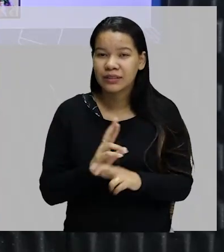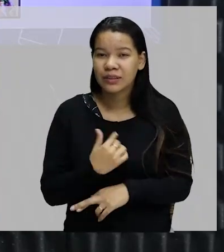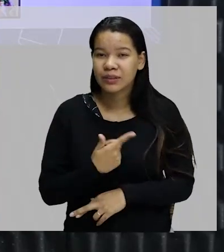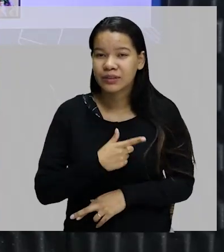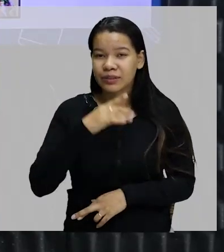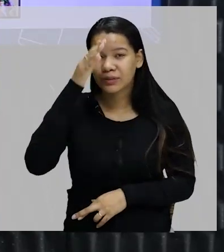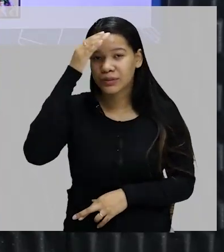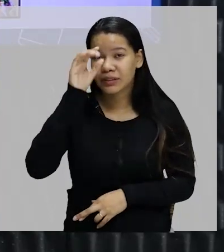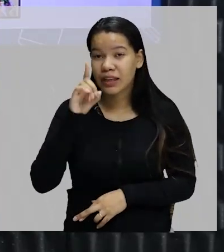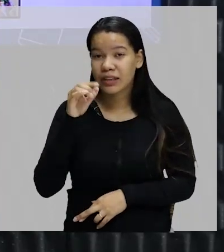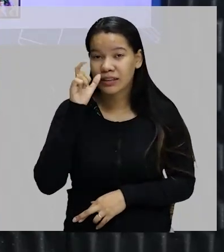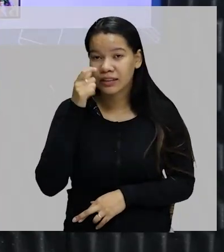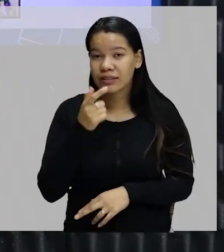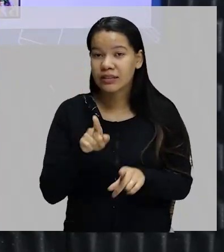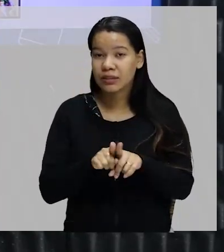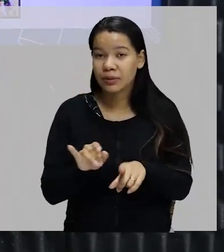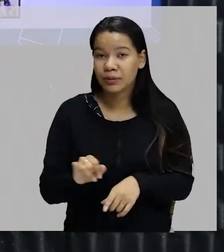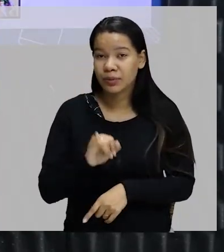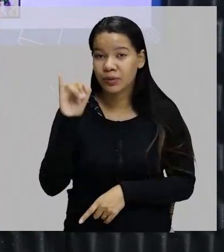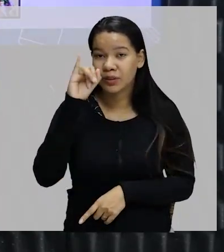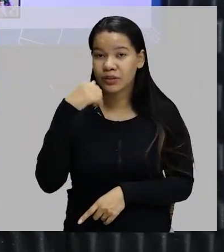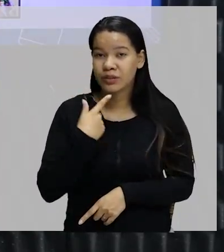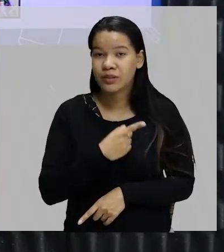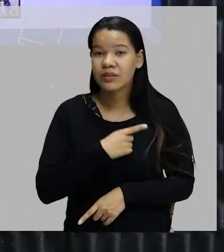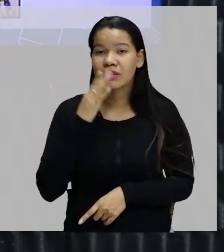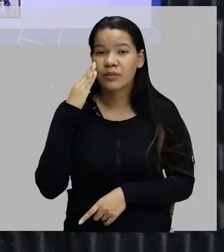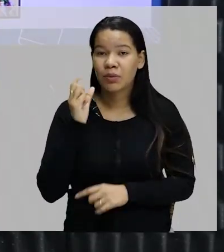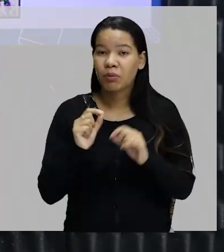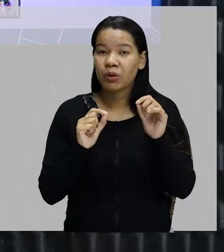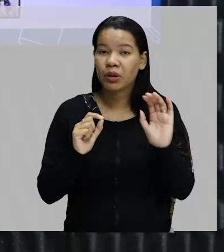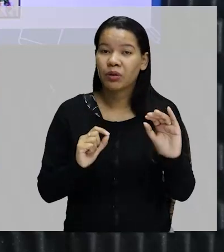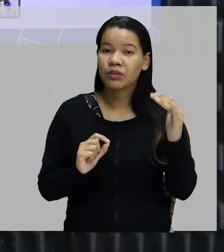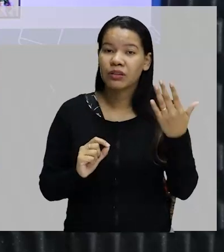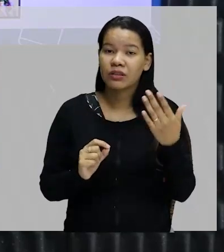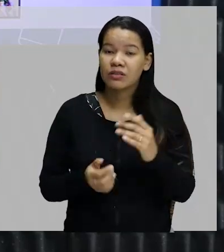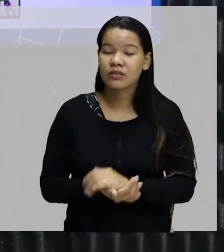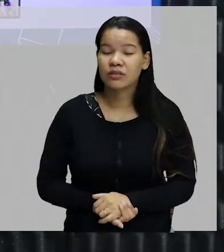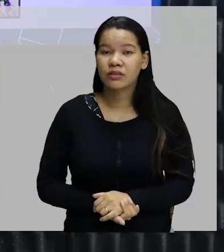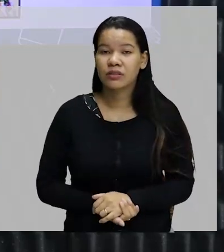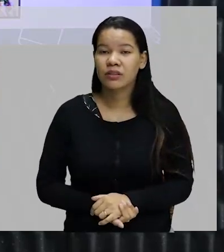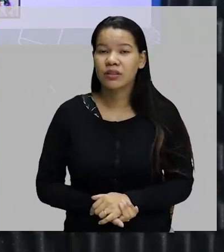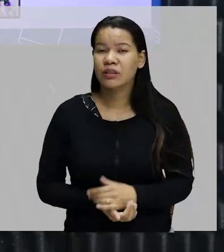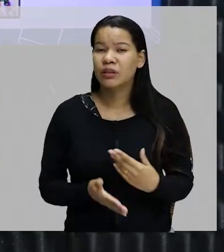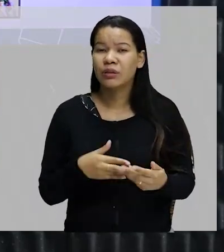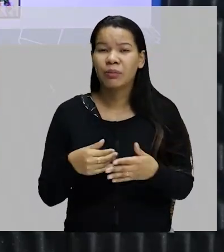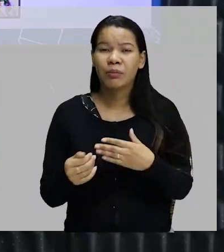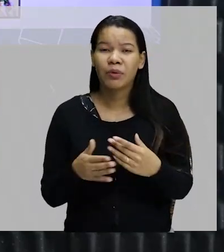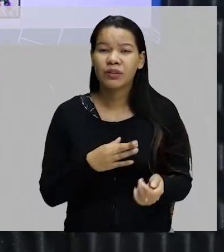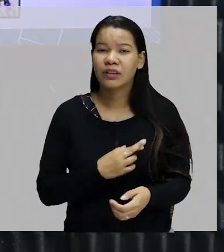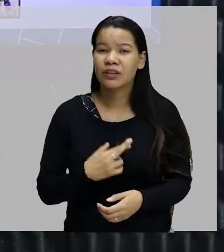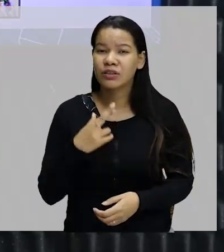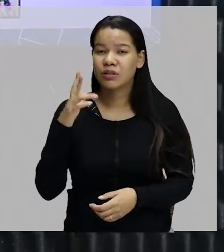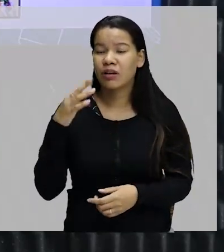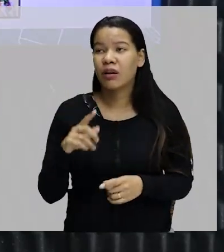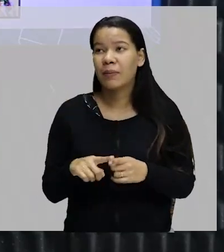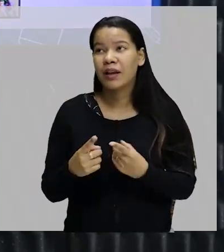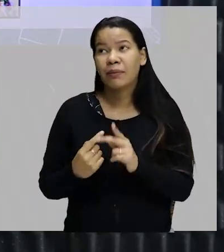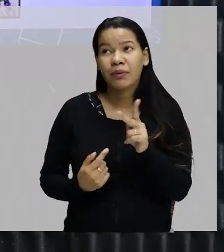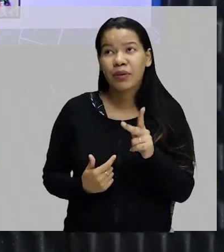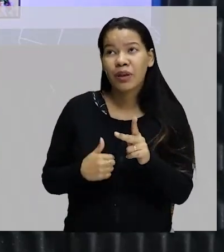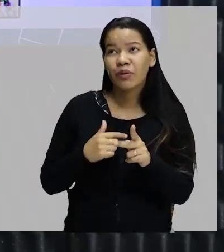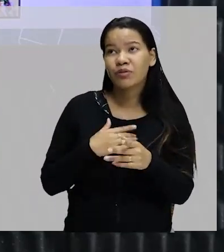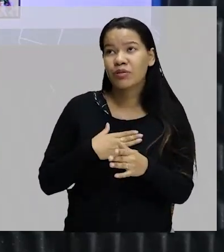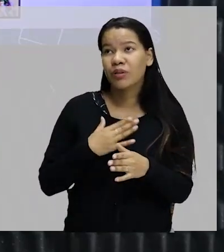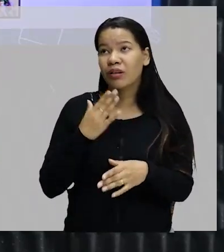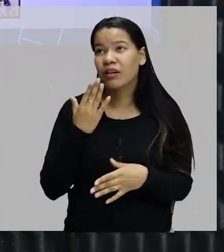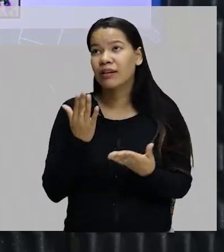nossa cultura. É muito interessante nós estarmos por dentro do que está acontecendo, independente de religião. Ah, professor, eu sou evangélico, eu não